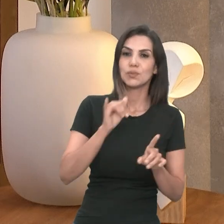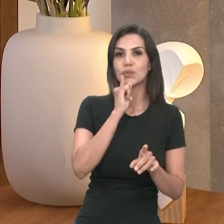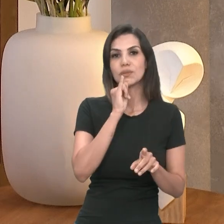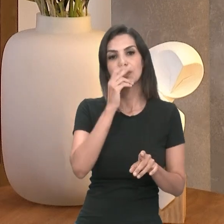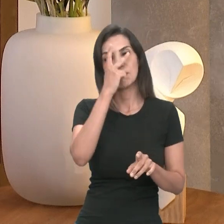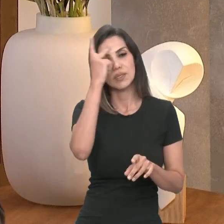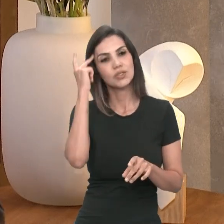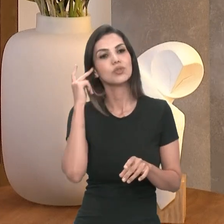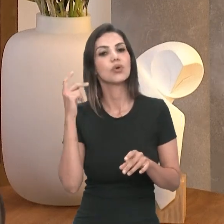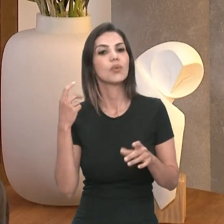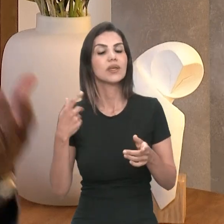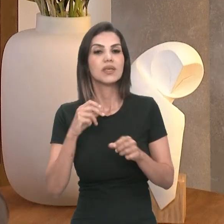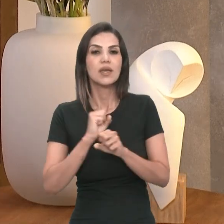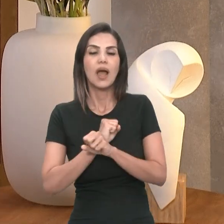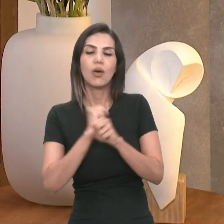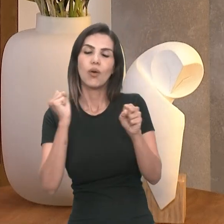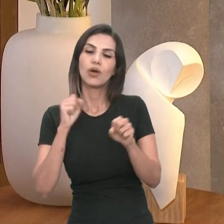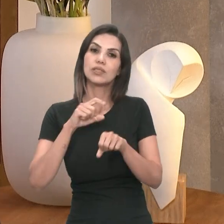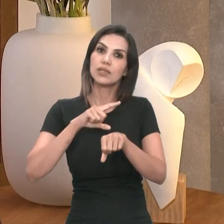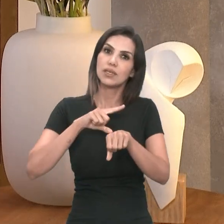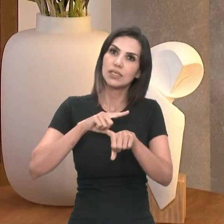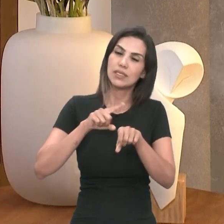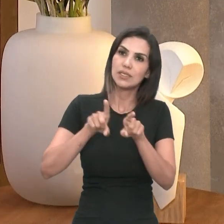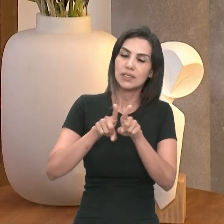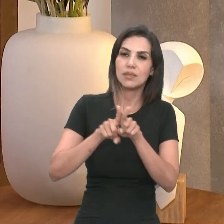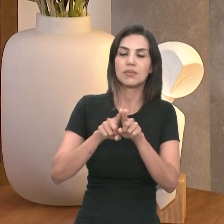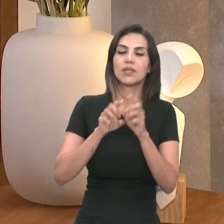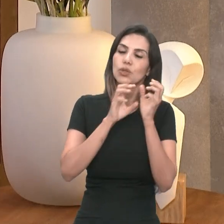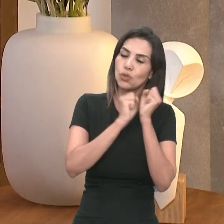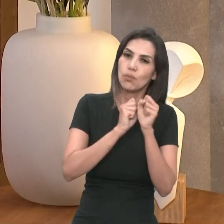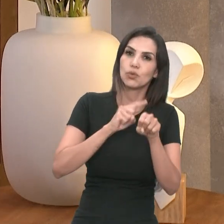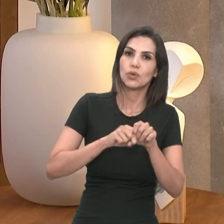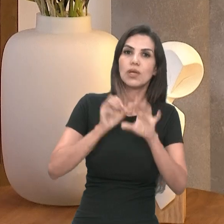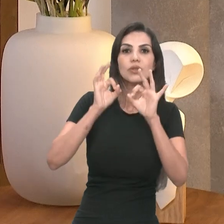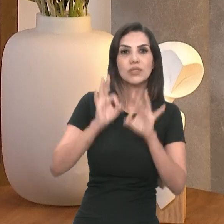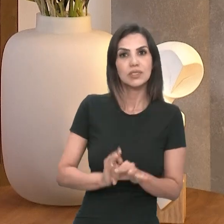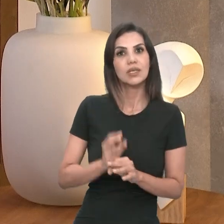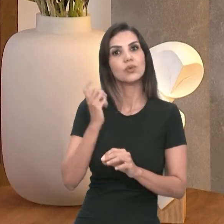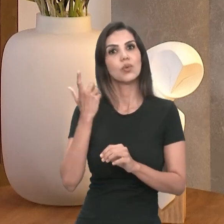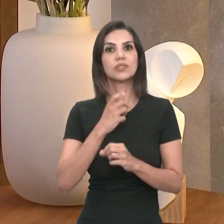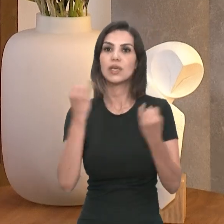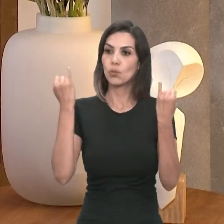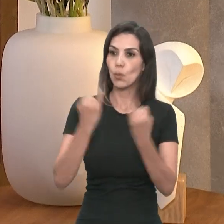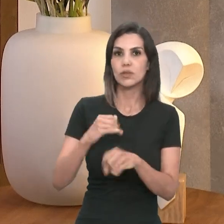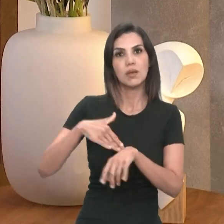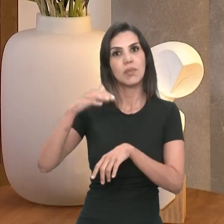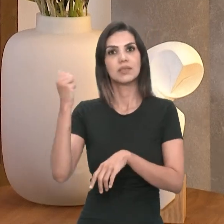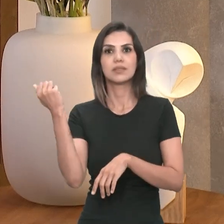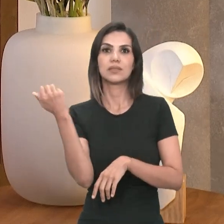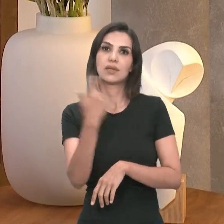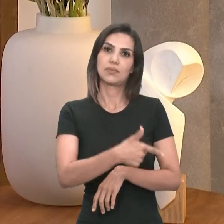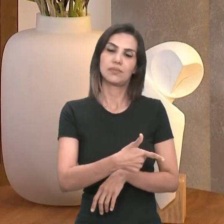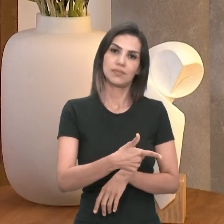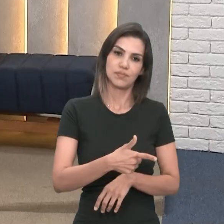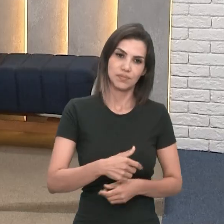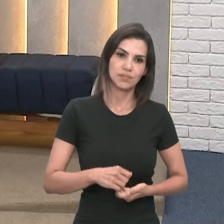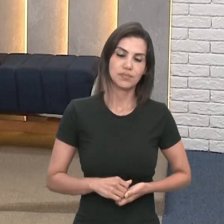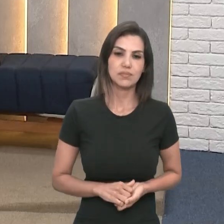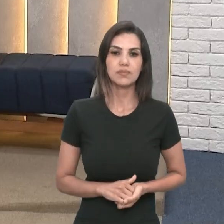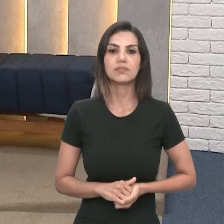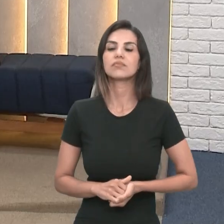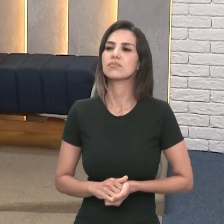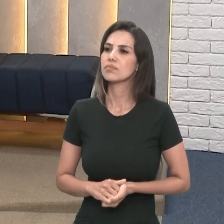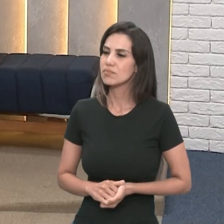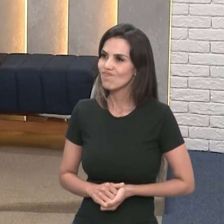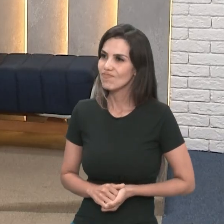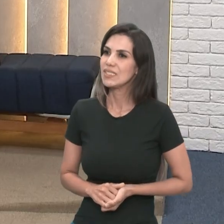social. Olha só, é só um estudo que veio aqui na minha cabeça que eu estou mostrando para vocês porque o quanto isso é importante. Vários problemas que podem acarretar por conta